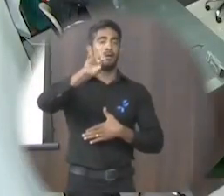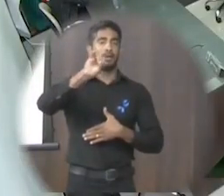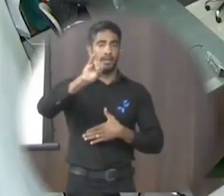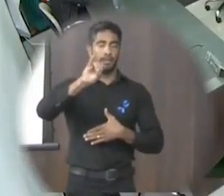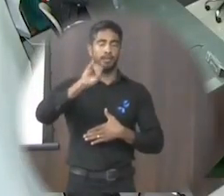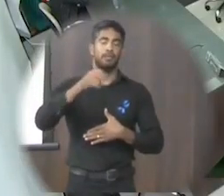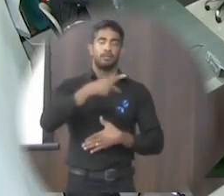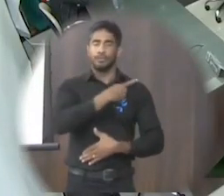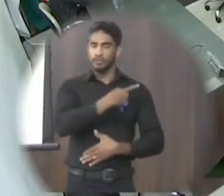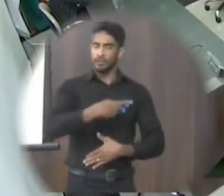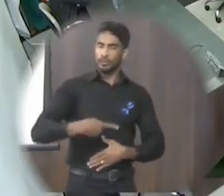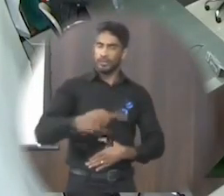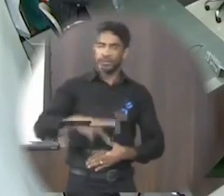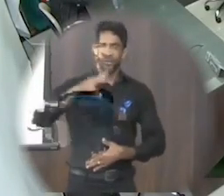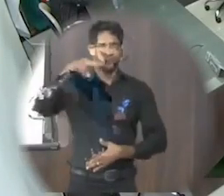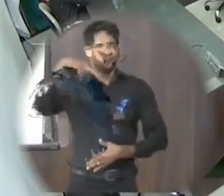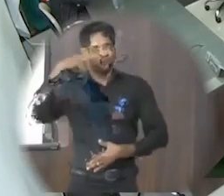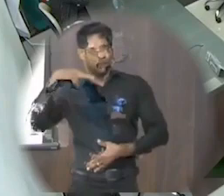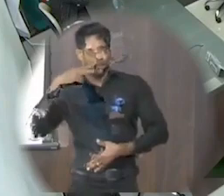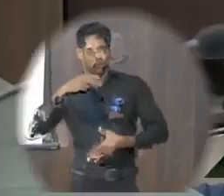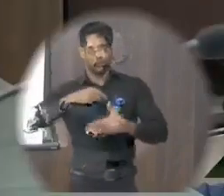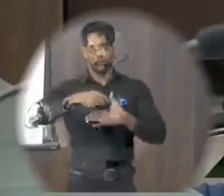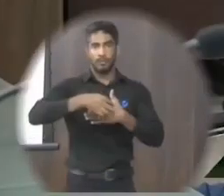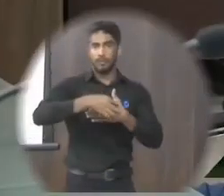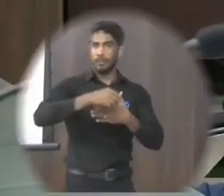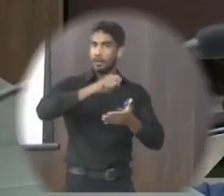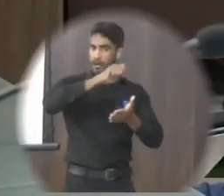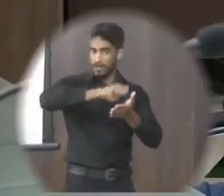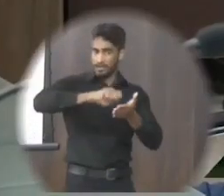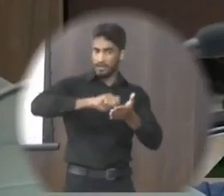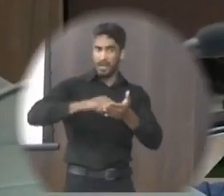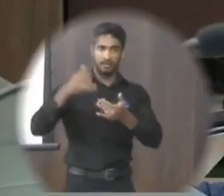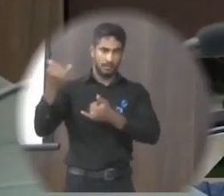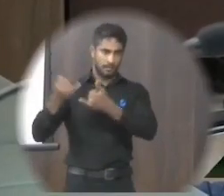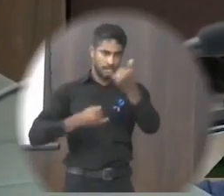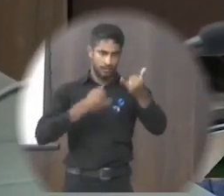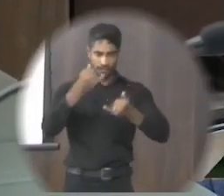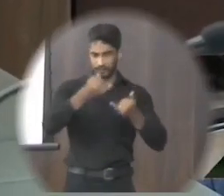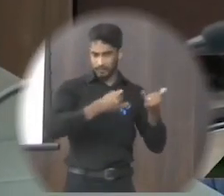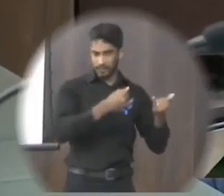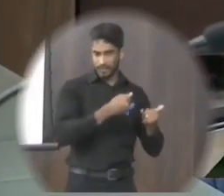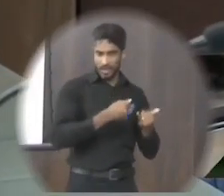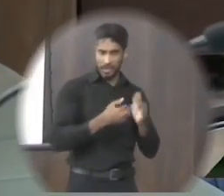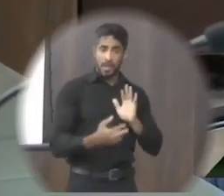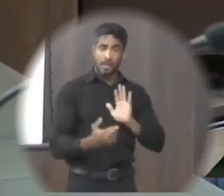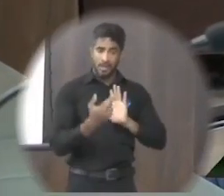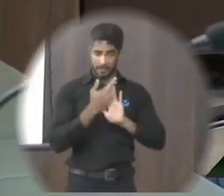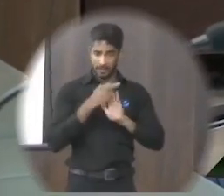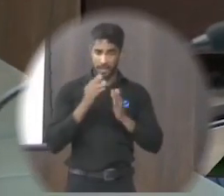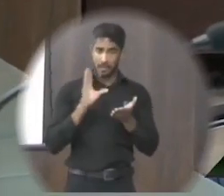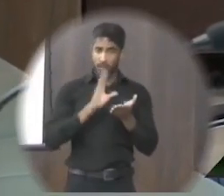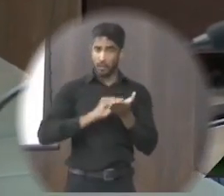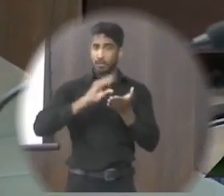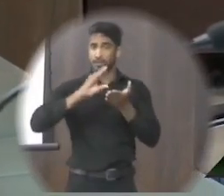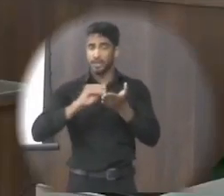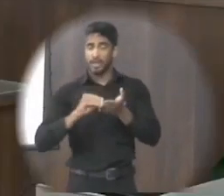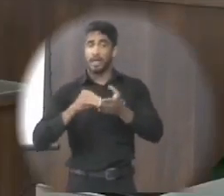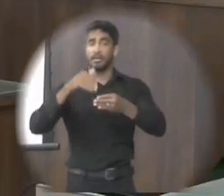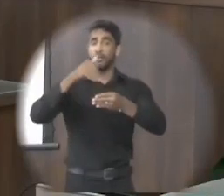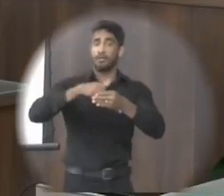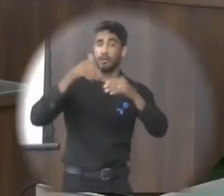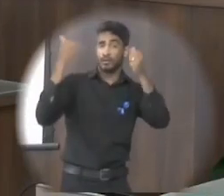Excelentíssimo senhor presidente, o vereador subassinado vem após ouvido plenário na forma regimental requerer que conste em ata com voto